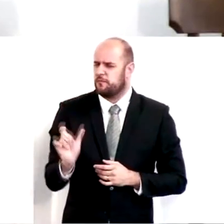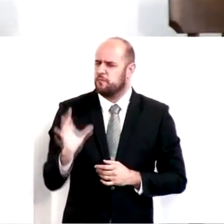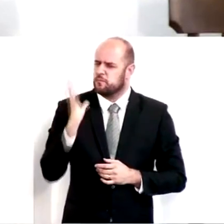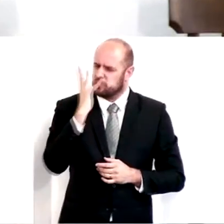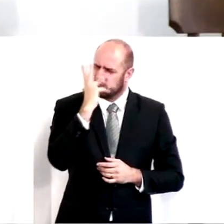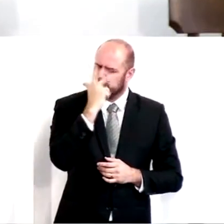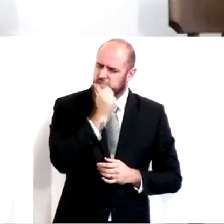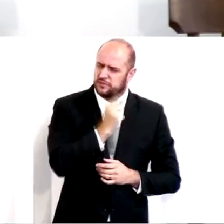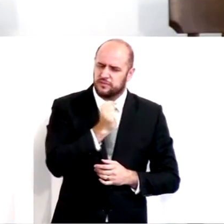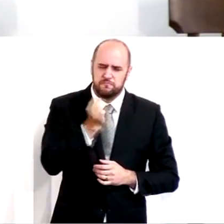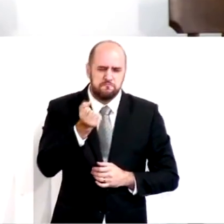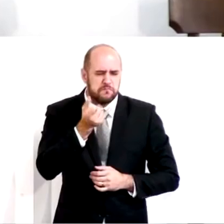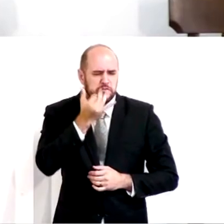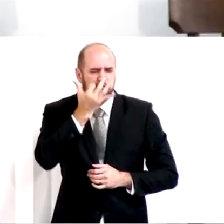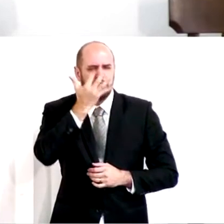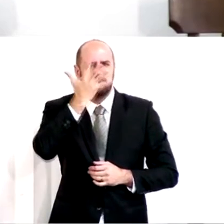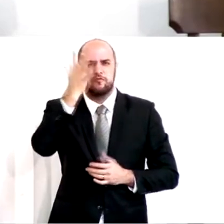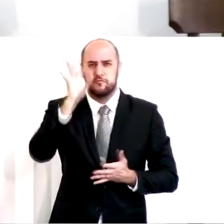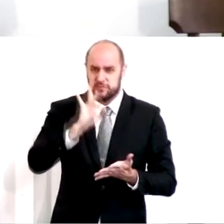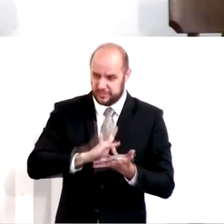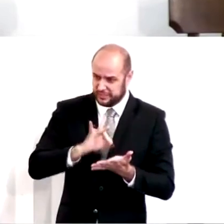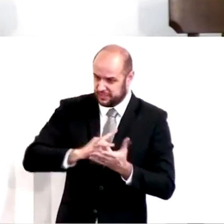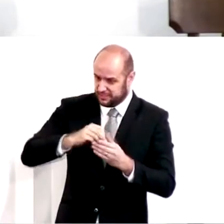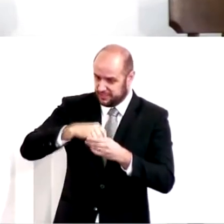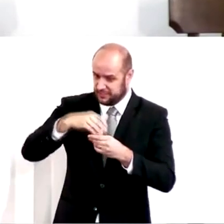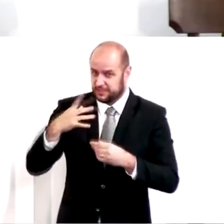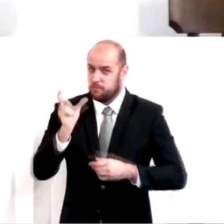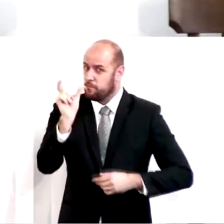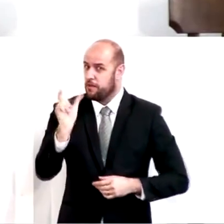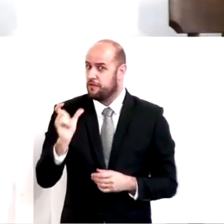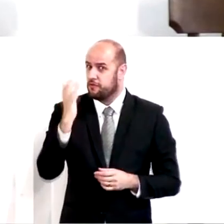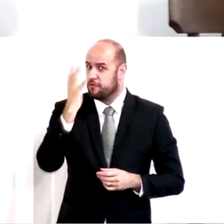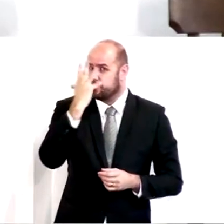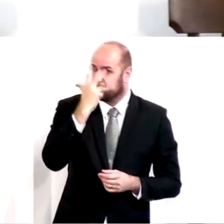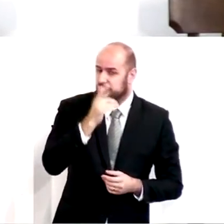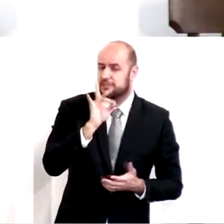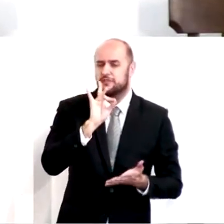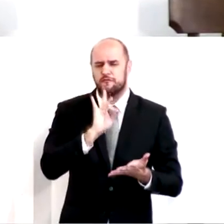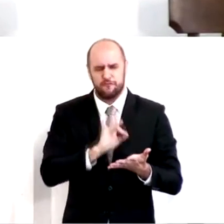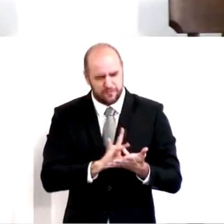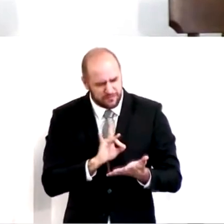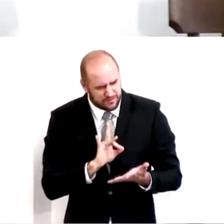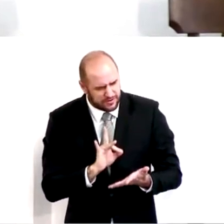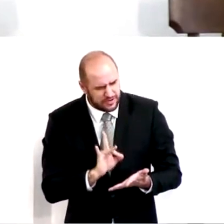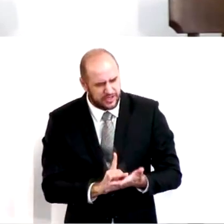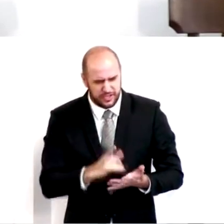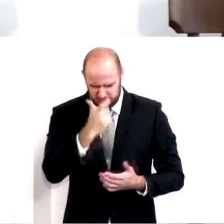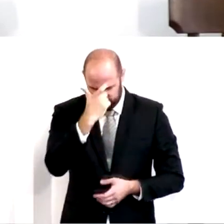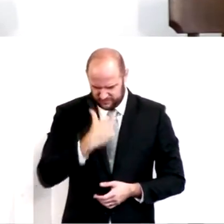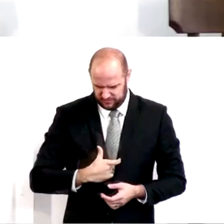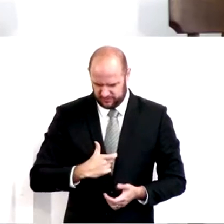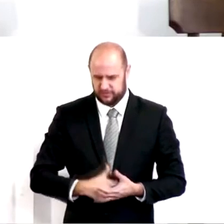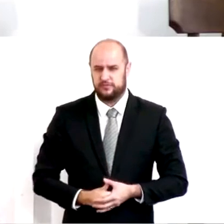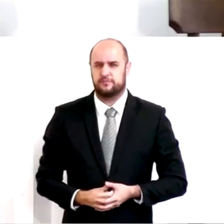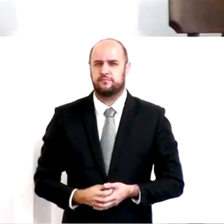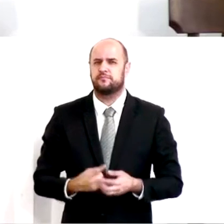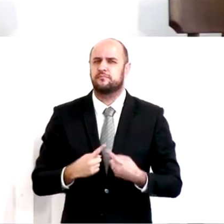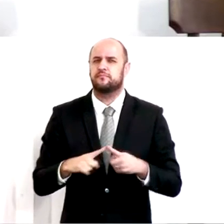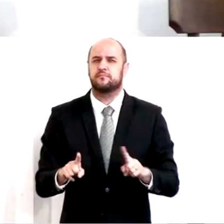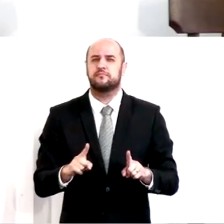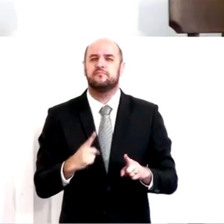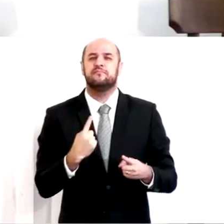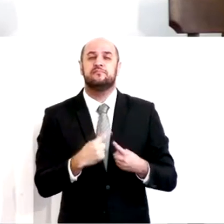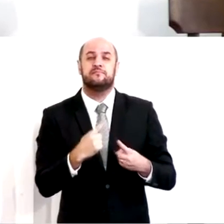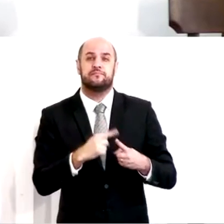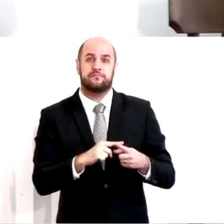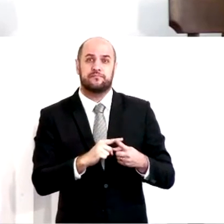bonitas. Perfumes originais. Essas palavras são bonitas. Sinceridade no ser. Mas por que é que Paulo queria